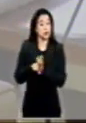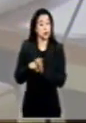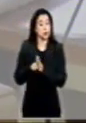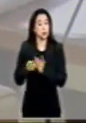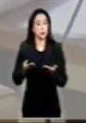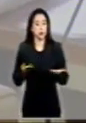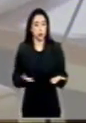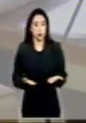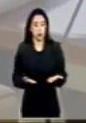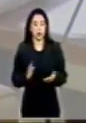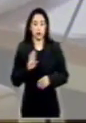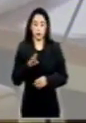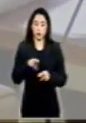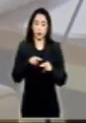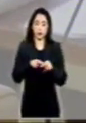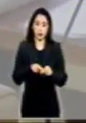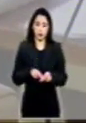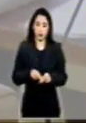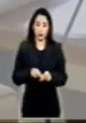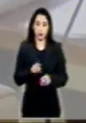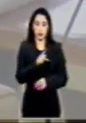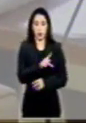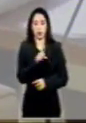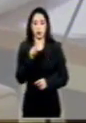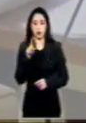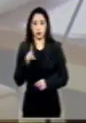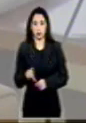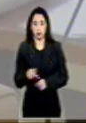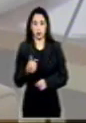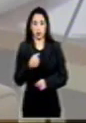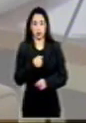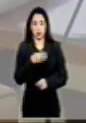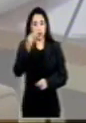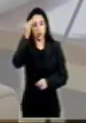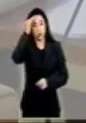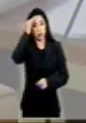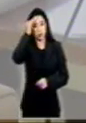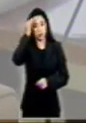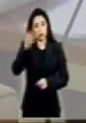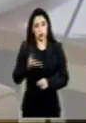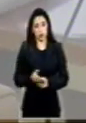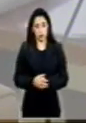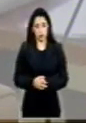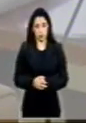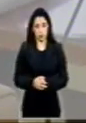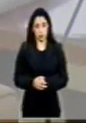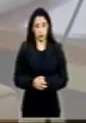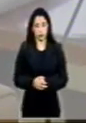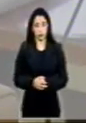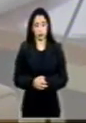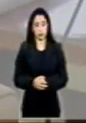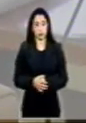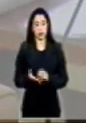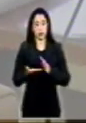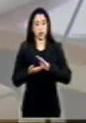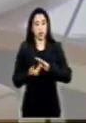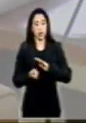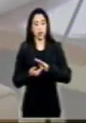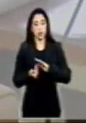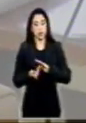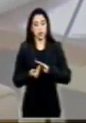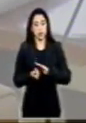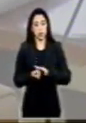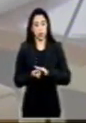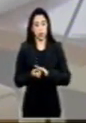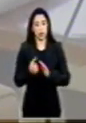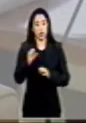isso, senhor presidente, eu reconheço, no limite do voto, a usurpação da competência do Supremo,